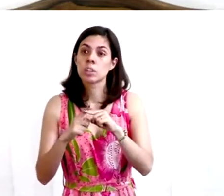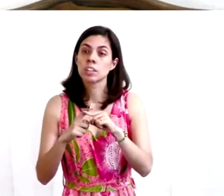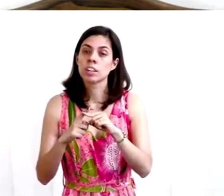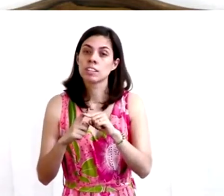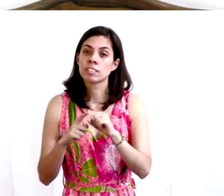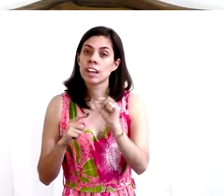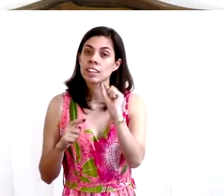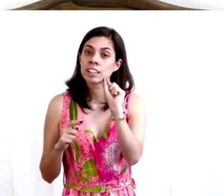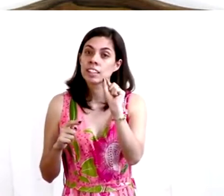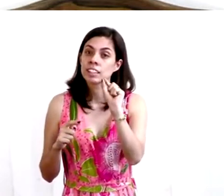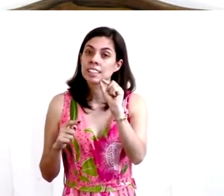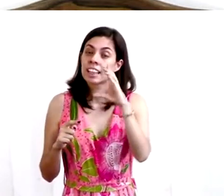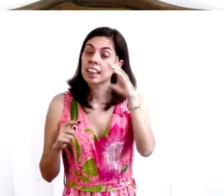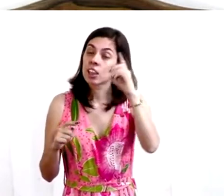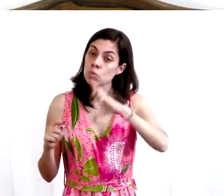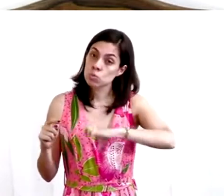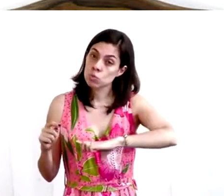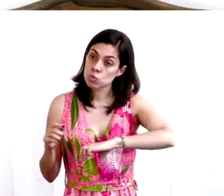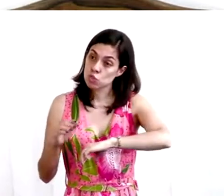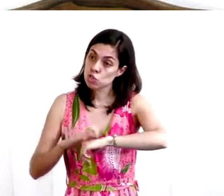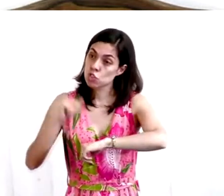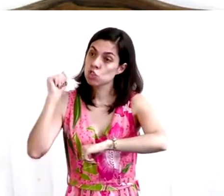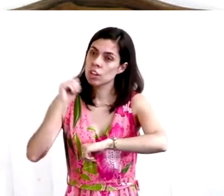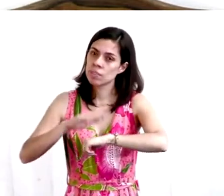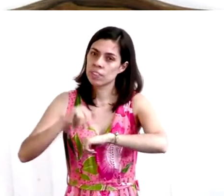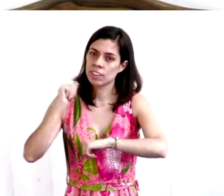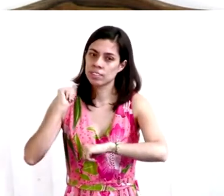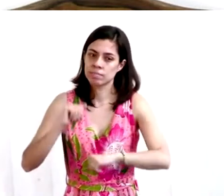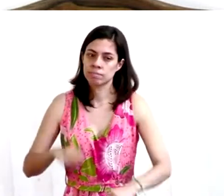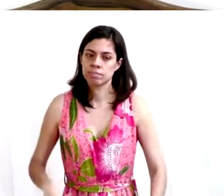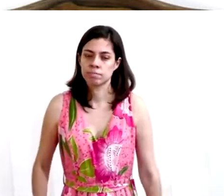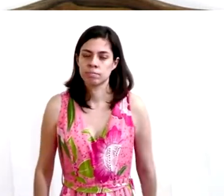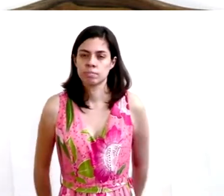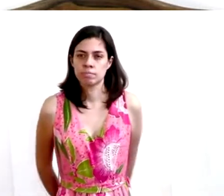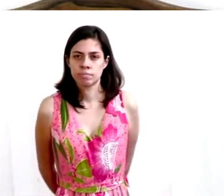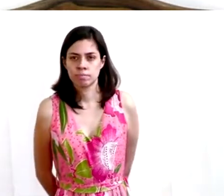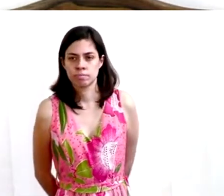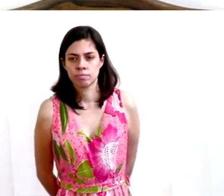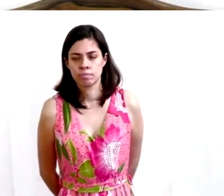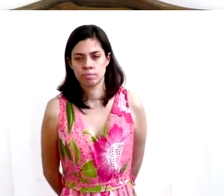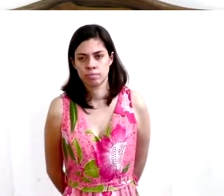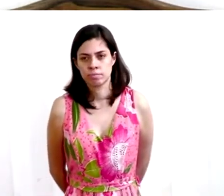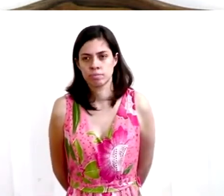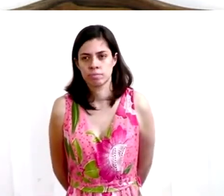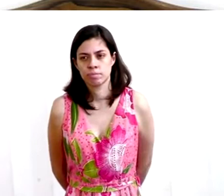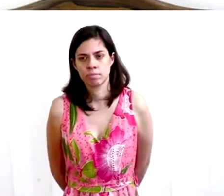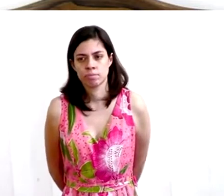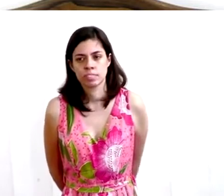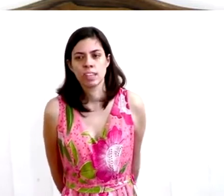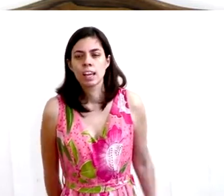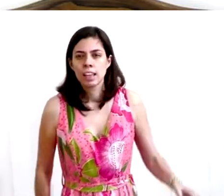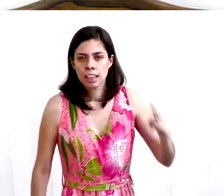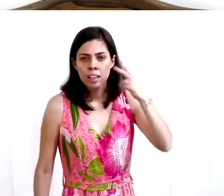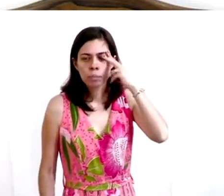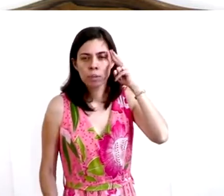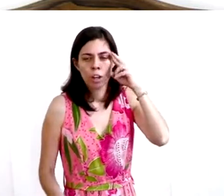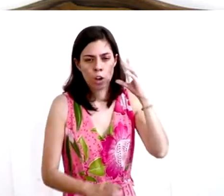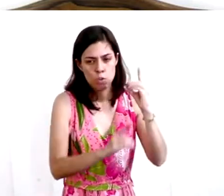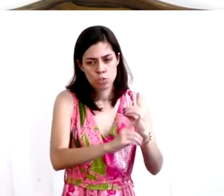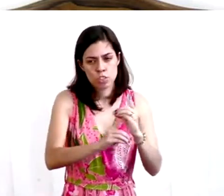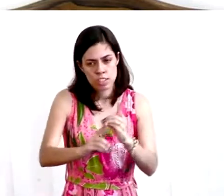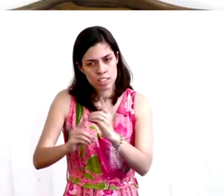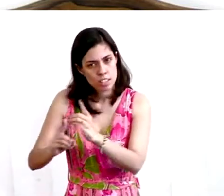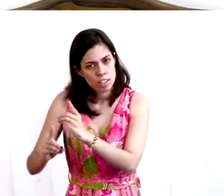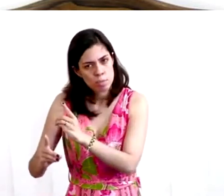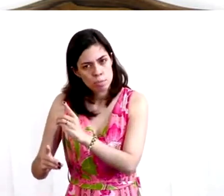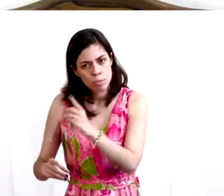muitos exemplos disso ao longo das Escrituras, o chamado dos discípulos, o chamado de tantos outros que vieram ao longo da